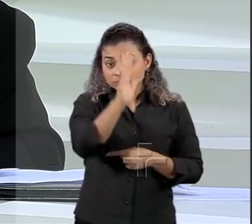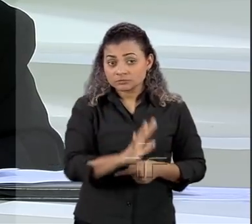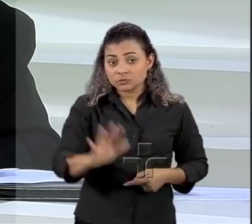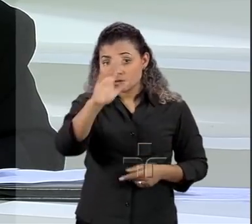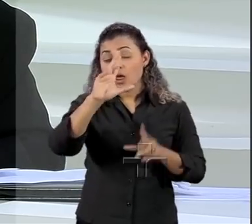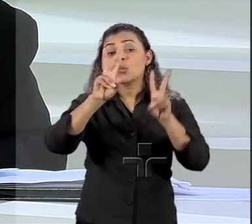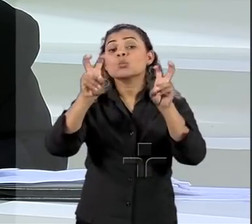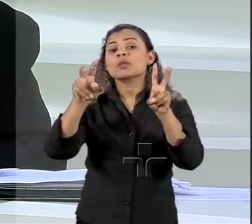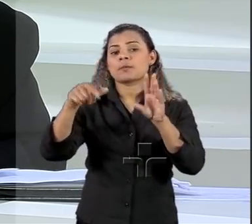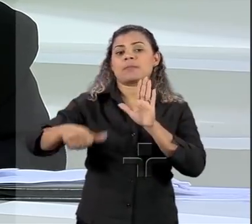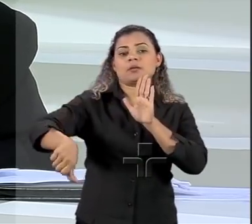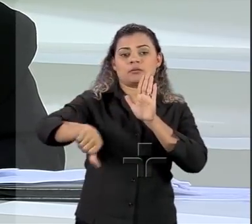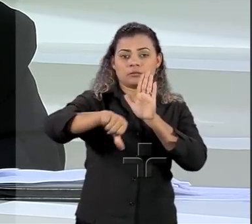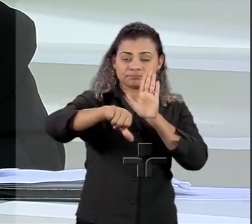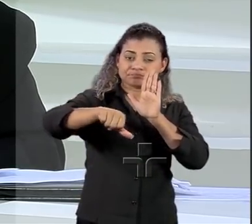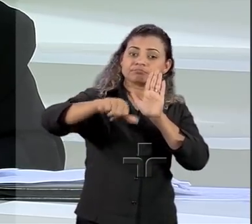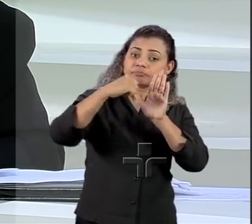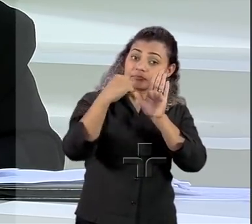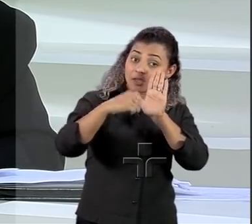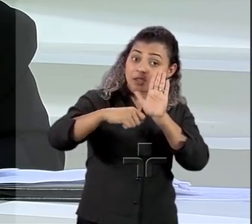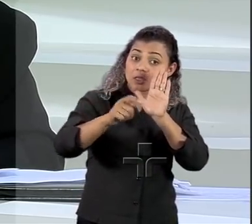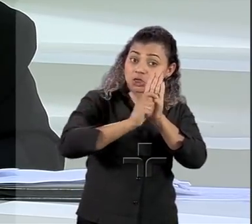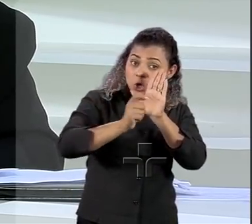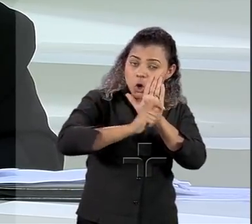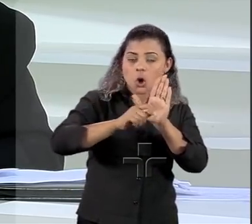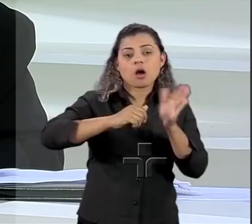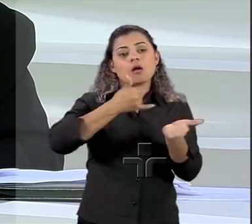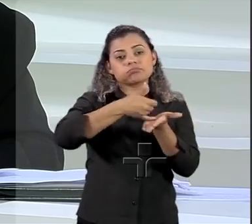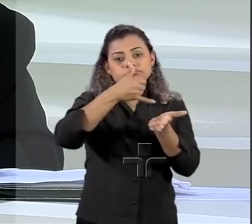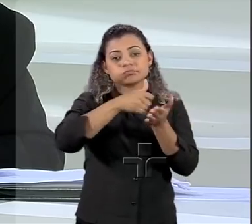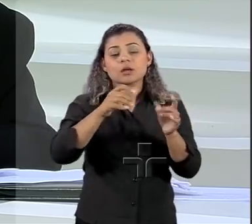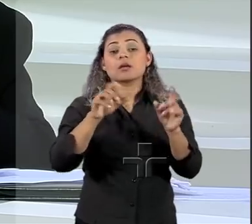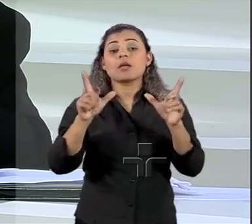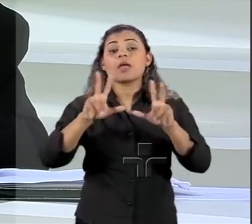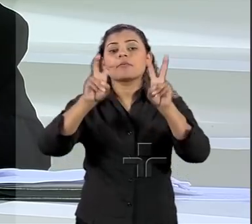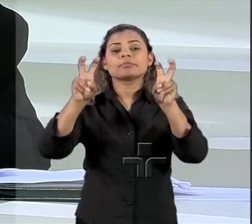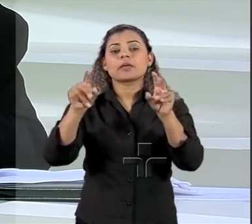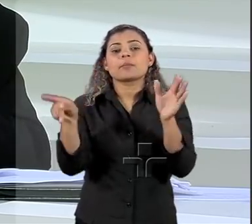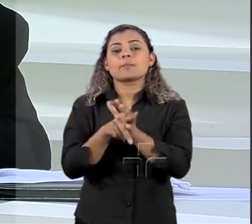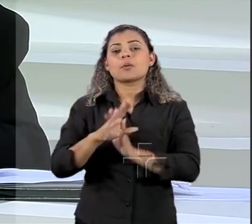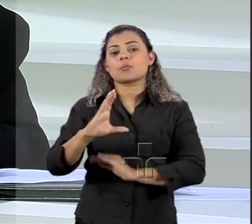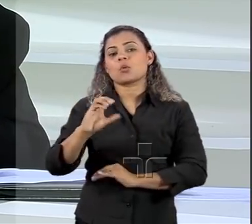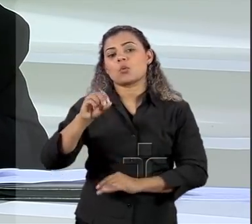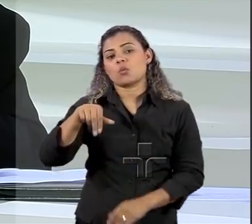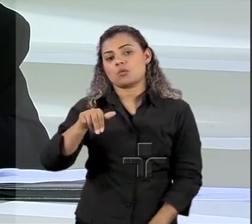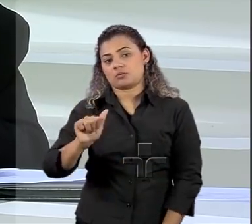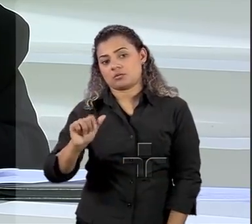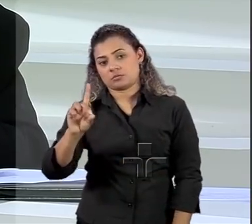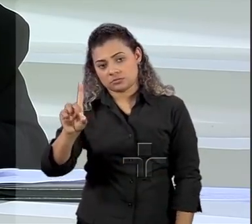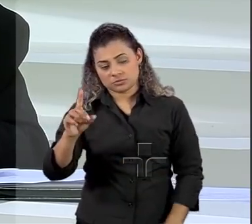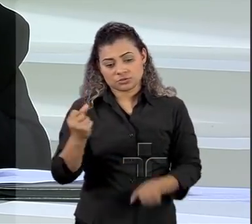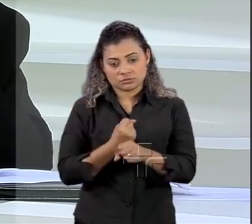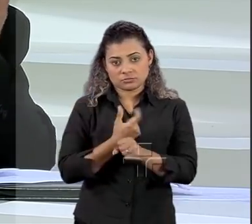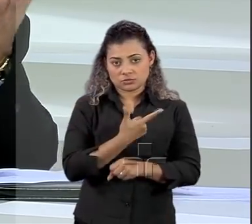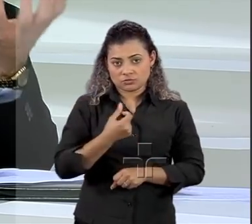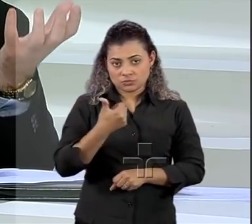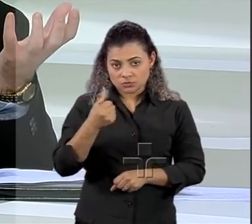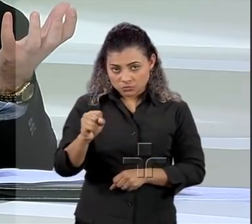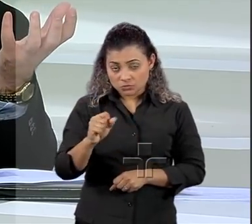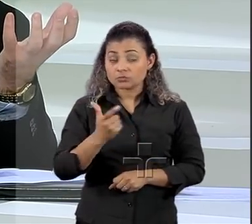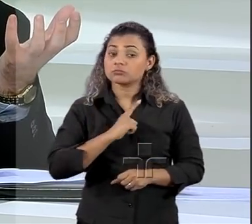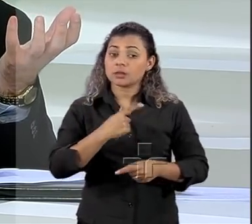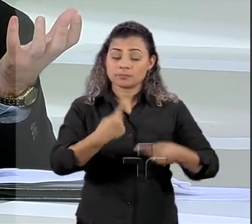Drogas, que é a resolução do CONAD agora de 2018, em 3 principais linhas: alinhamento da